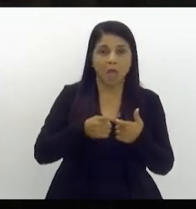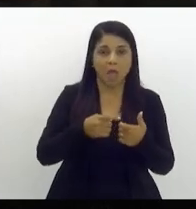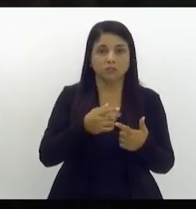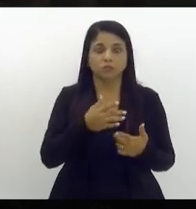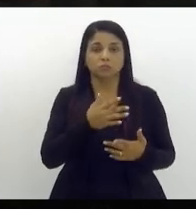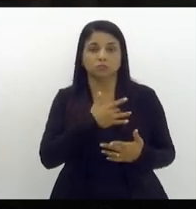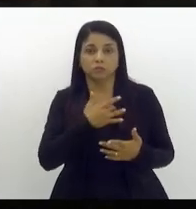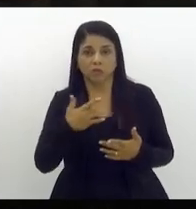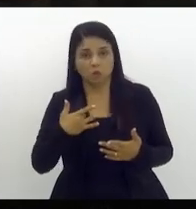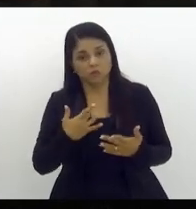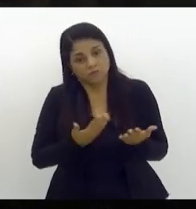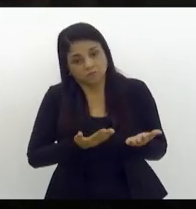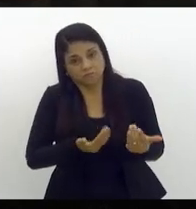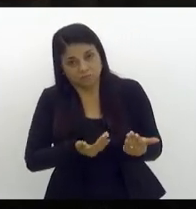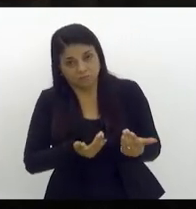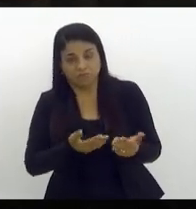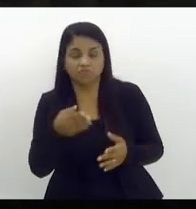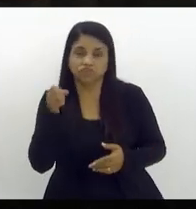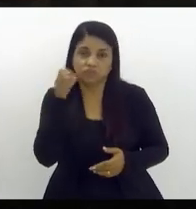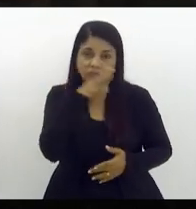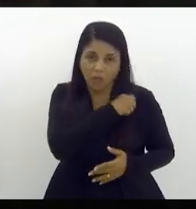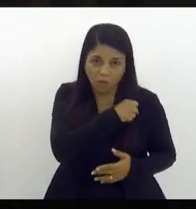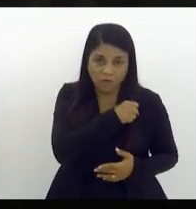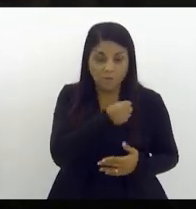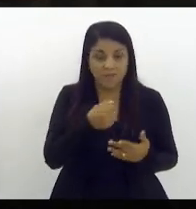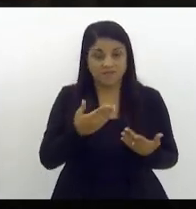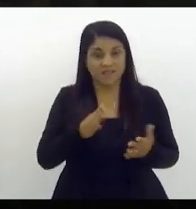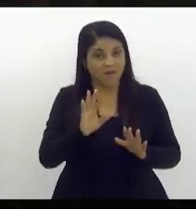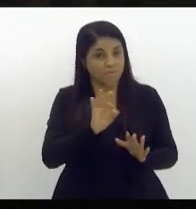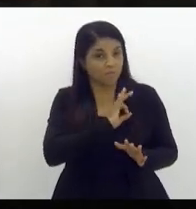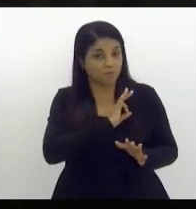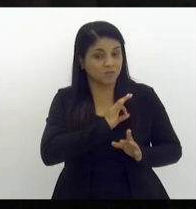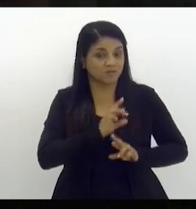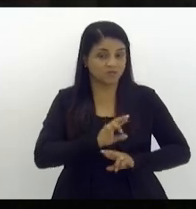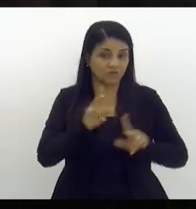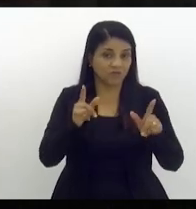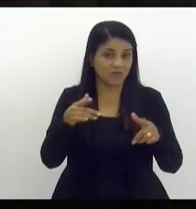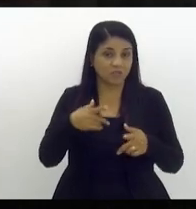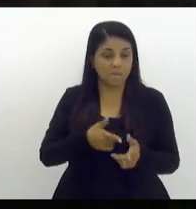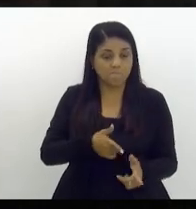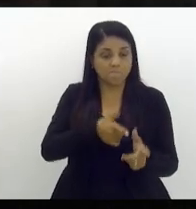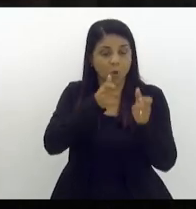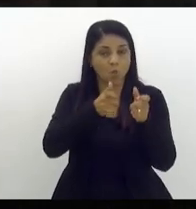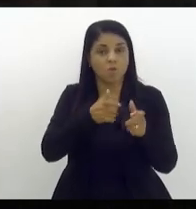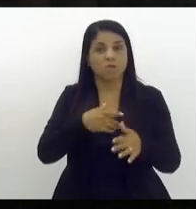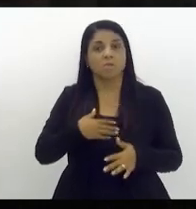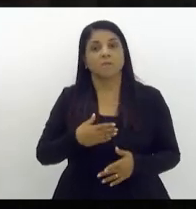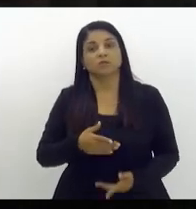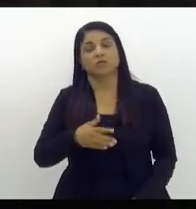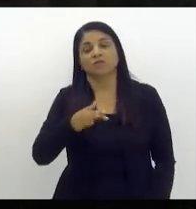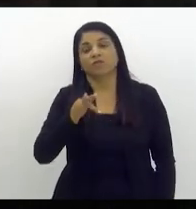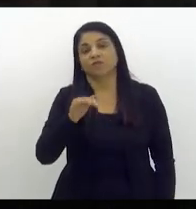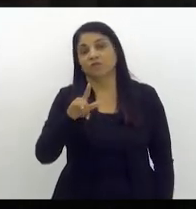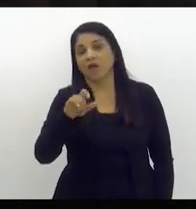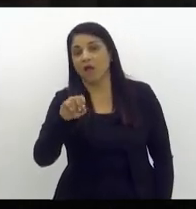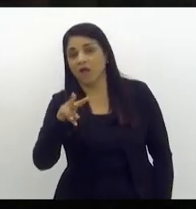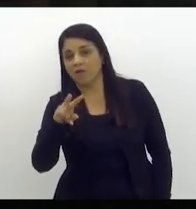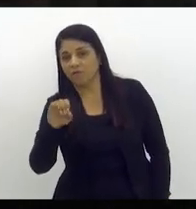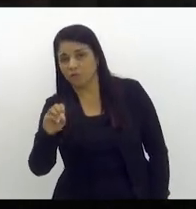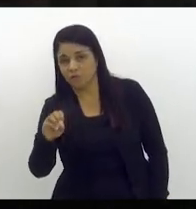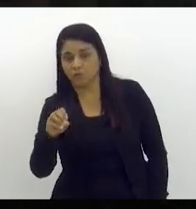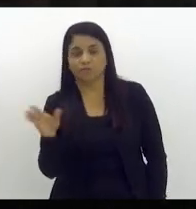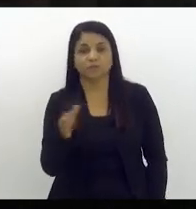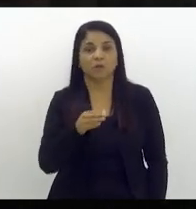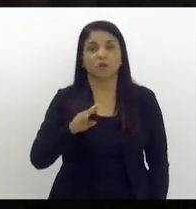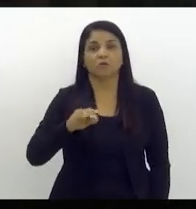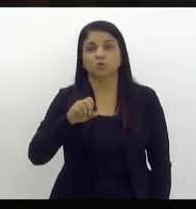esse jovem. Mas a polícia mata hoje. A polícia matou Thiago Flauzino hoje, João Pedro hoje,